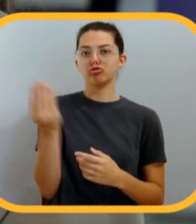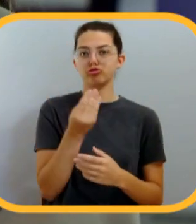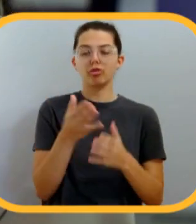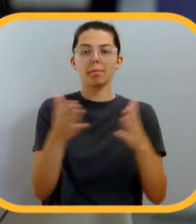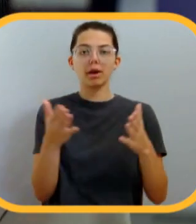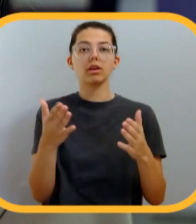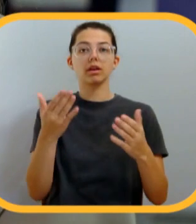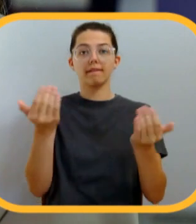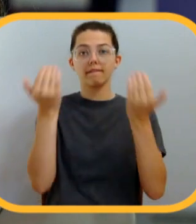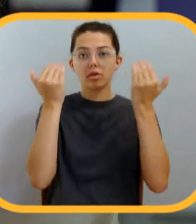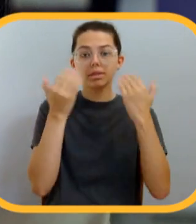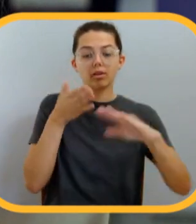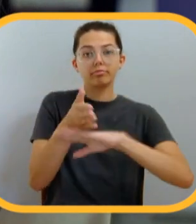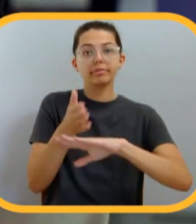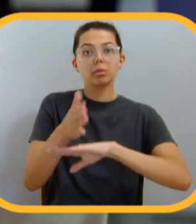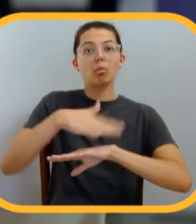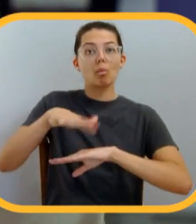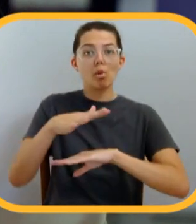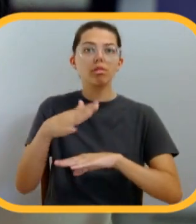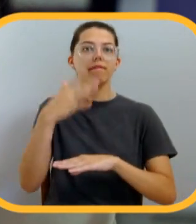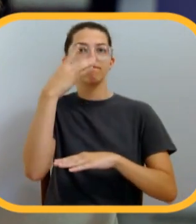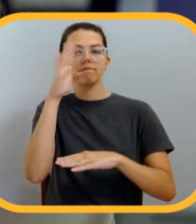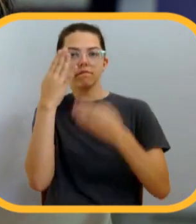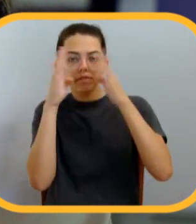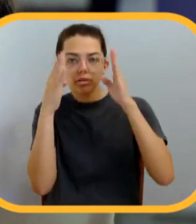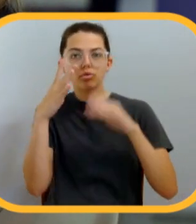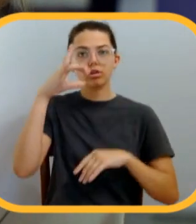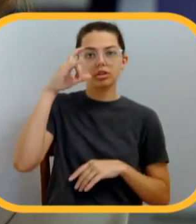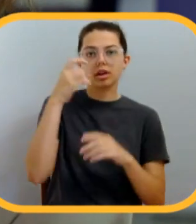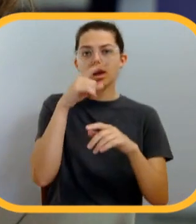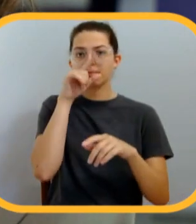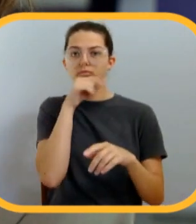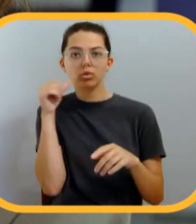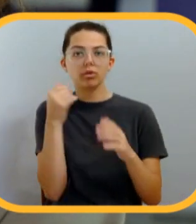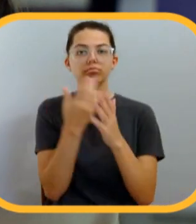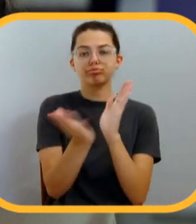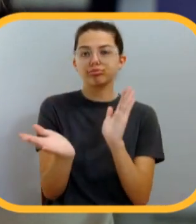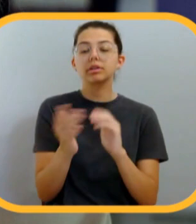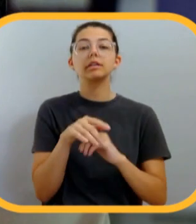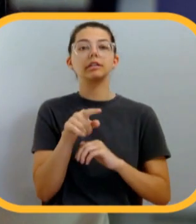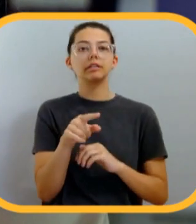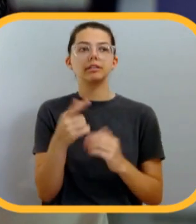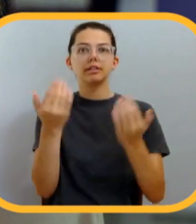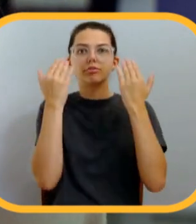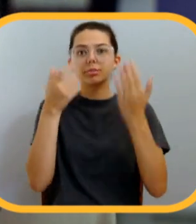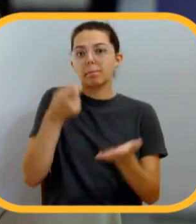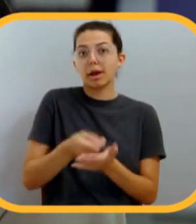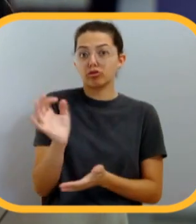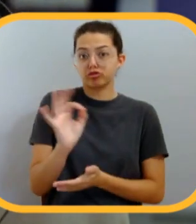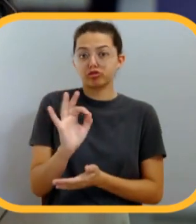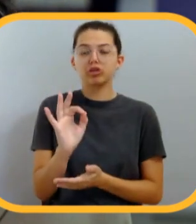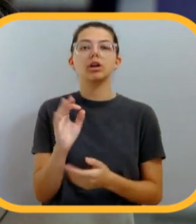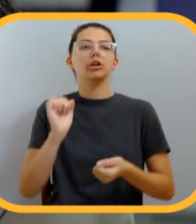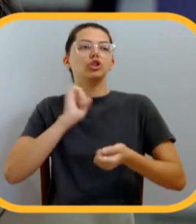parte significativa dos jovens que acede à informação, sobretudo através das redes sociais, e que não paga